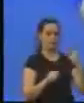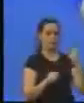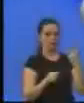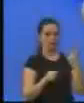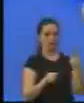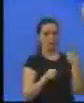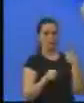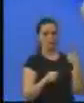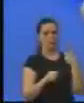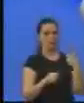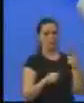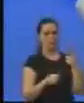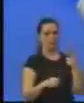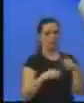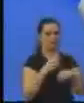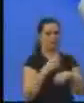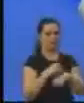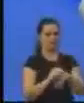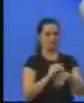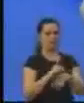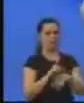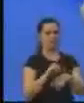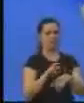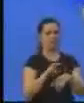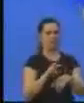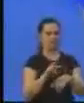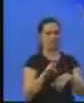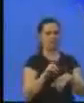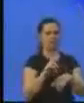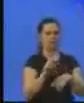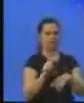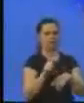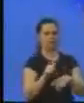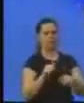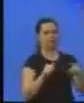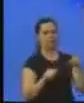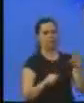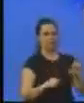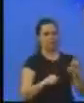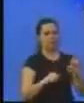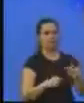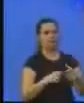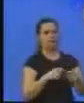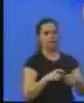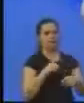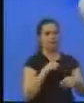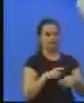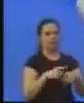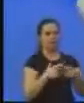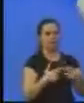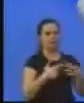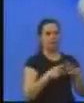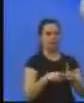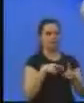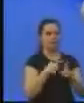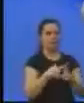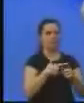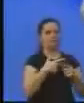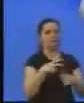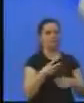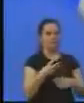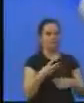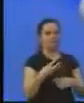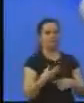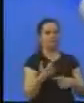2. Tá ali. Derivada do e elevado a 2x mais 3 é o próprio e elevado a u. Então, repito o e elevado a